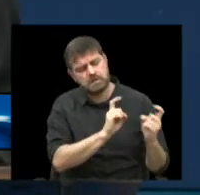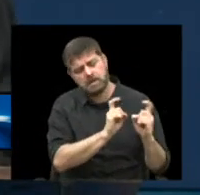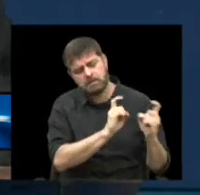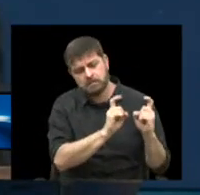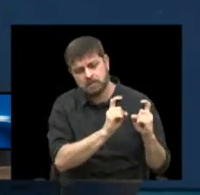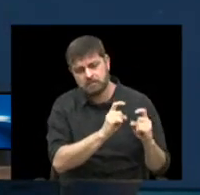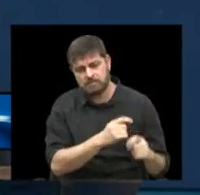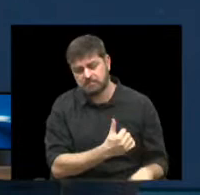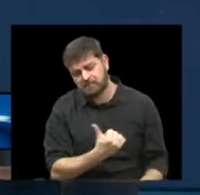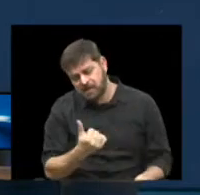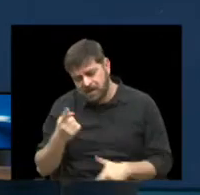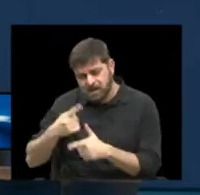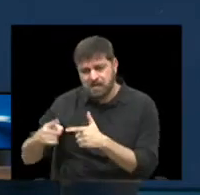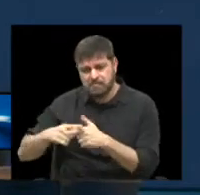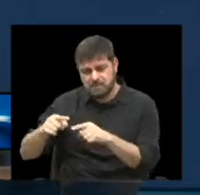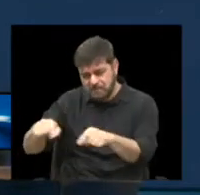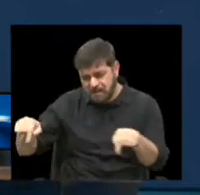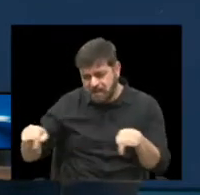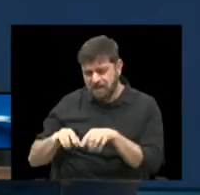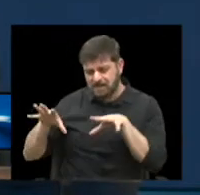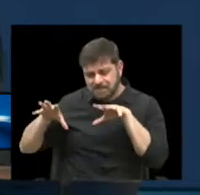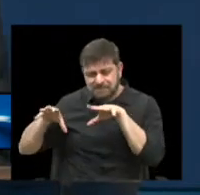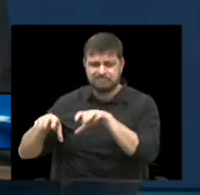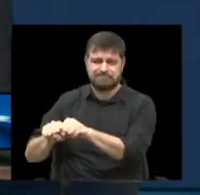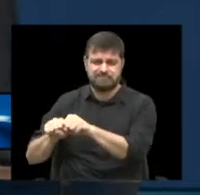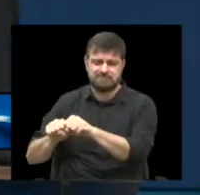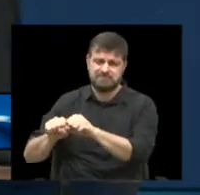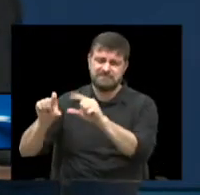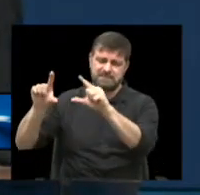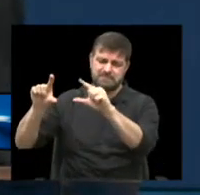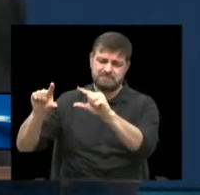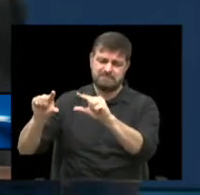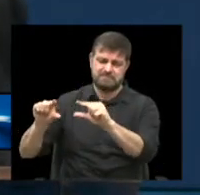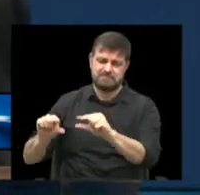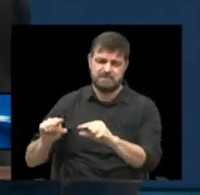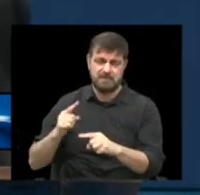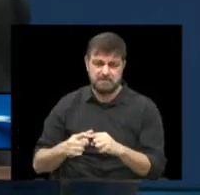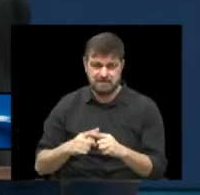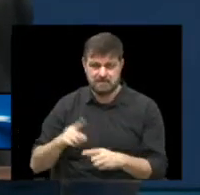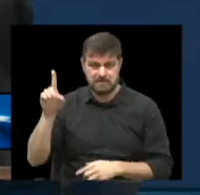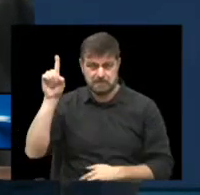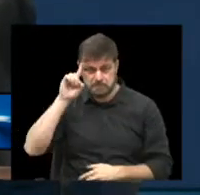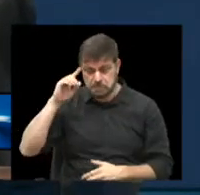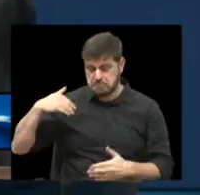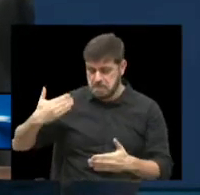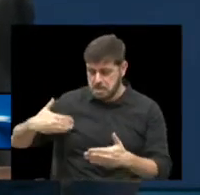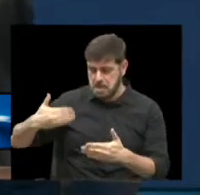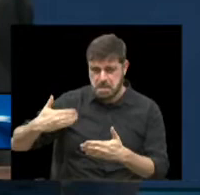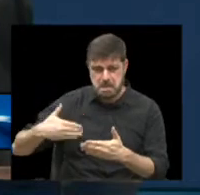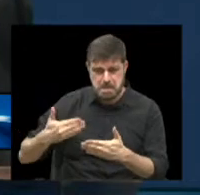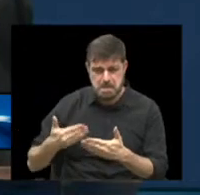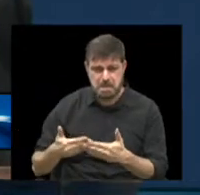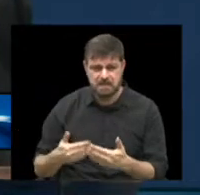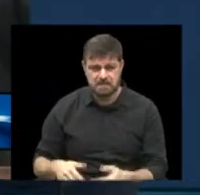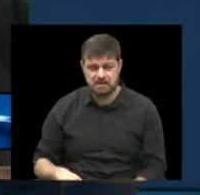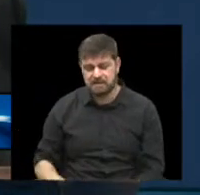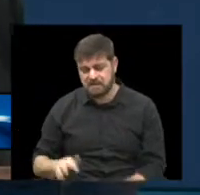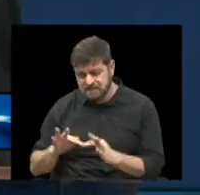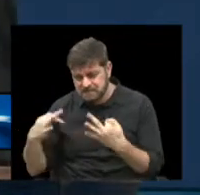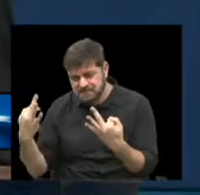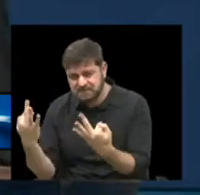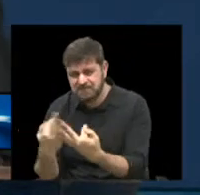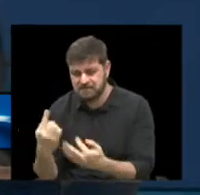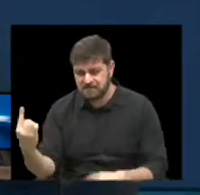esse problema diminua, porque cada dia que passa chega uma família. Tudo